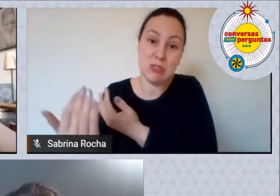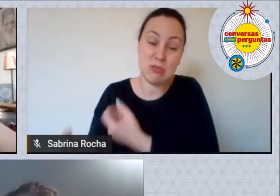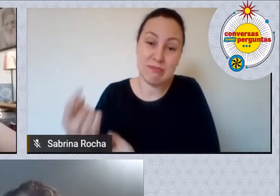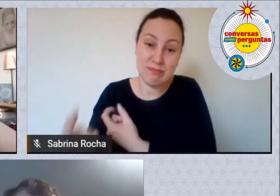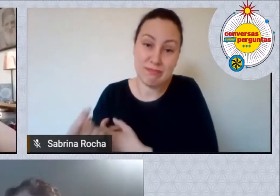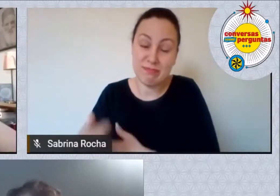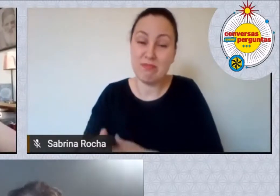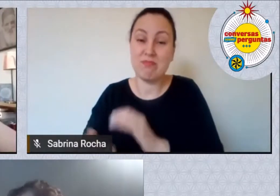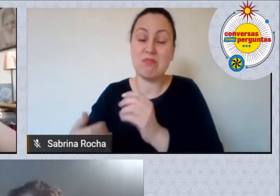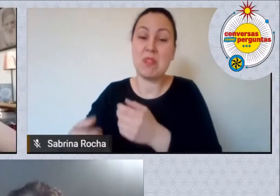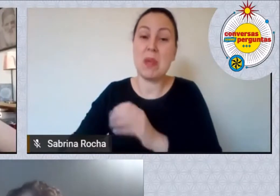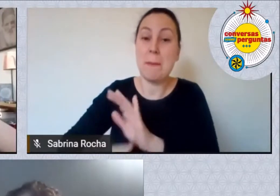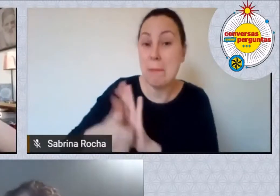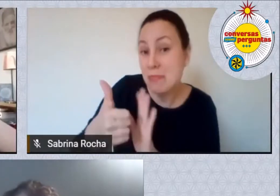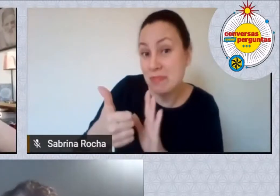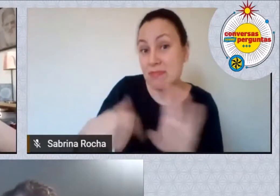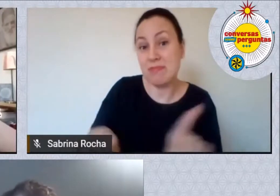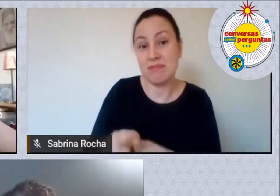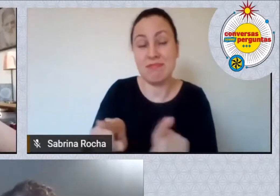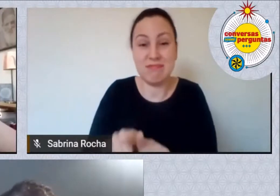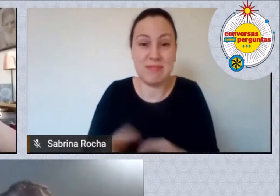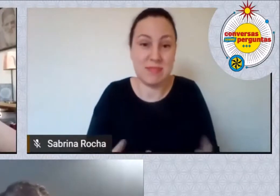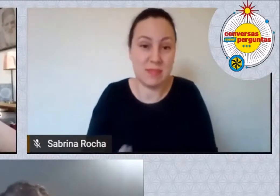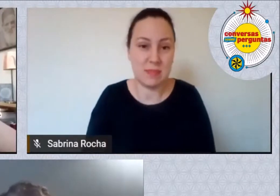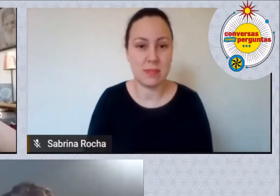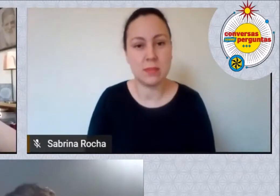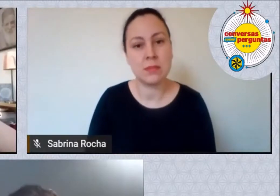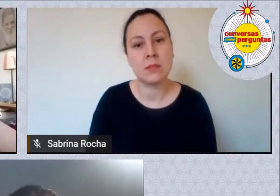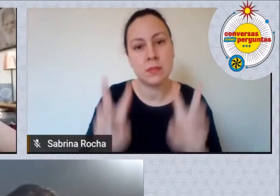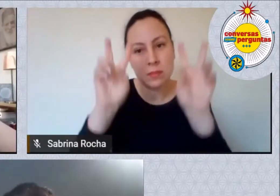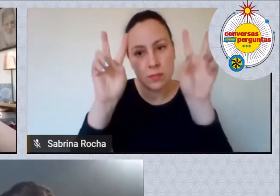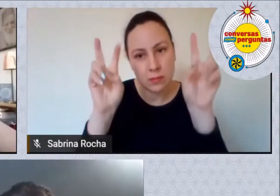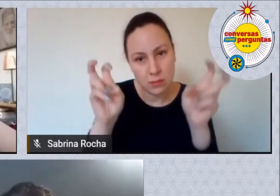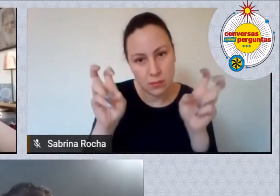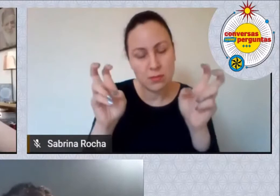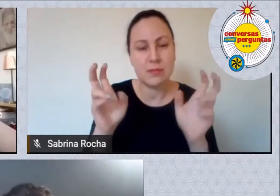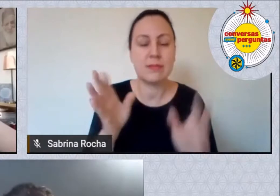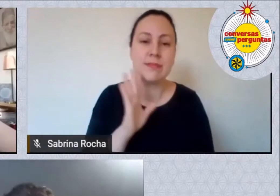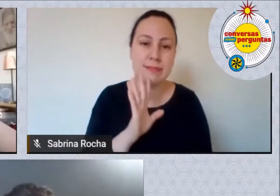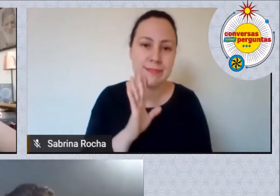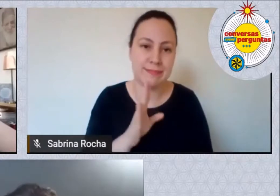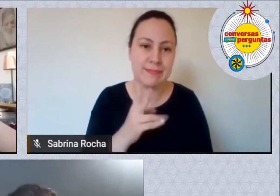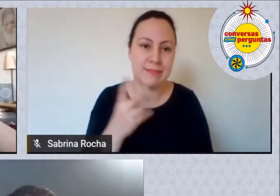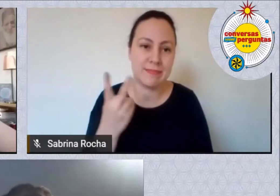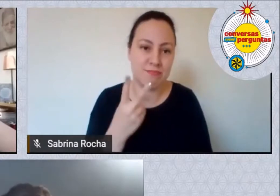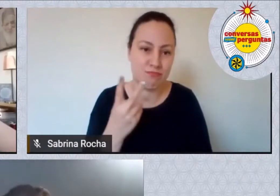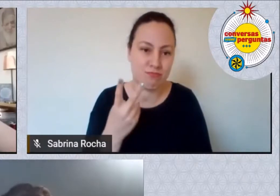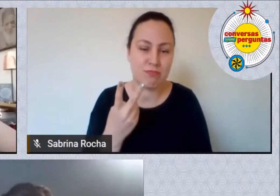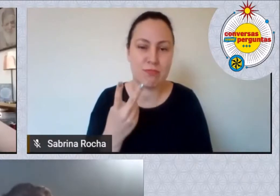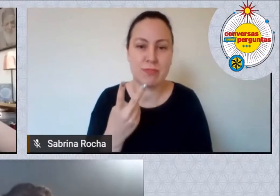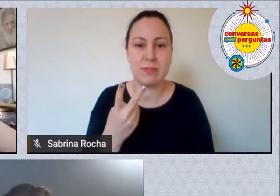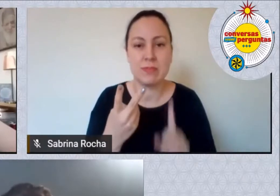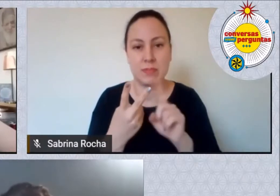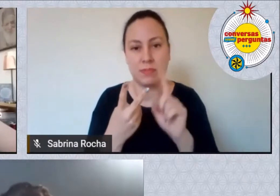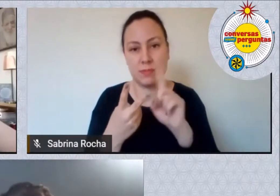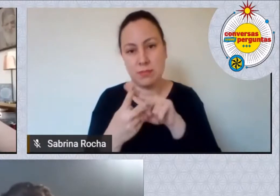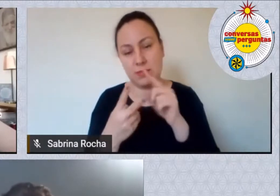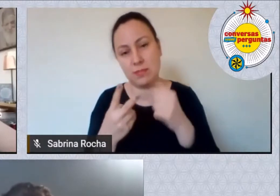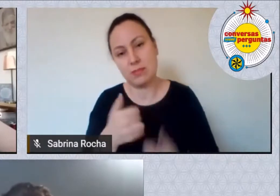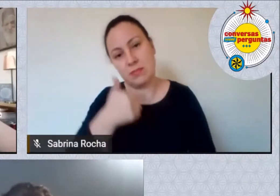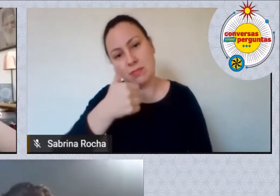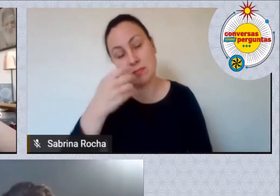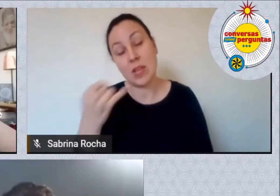matéria. Mas, de fato, o título é uma brincadeira com duas coisas que eu considero importantes para esse